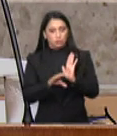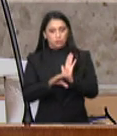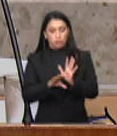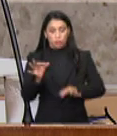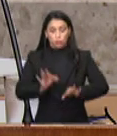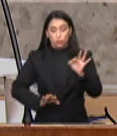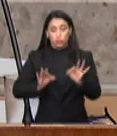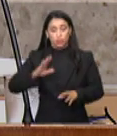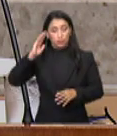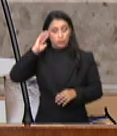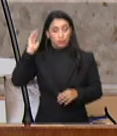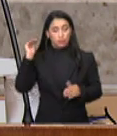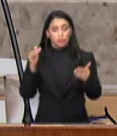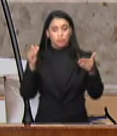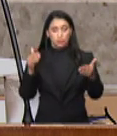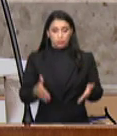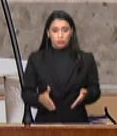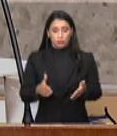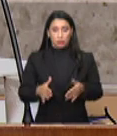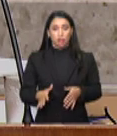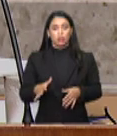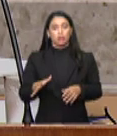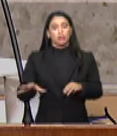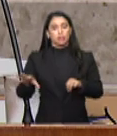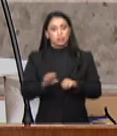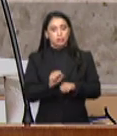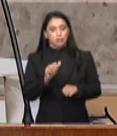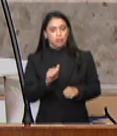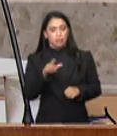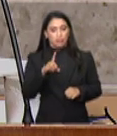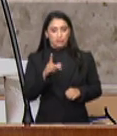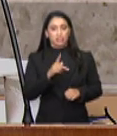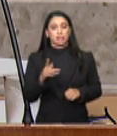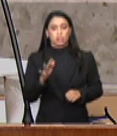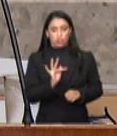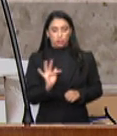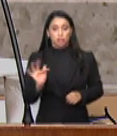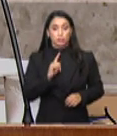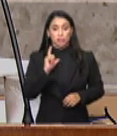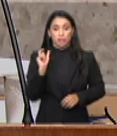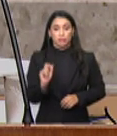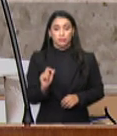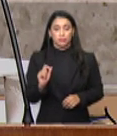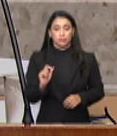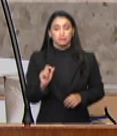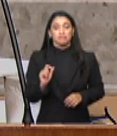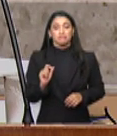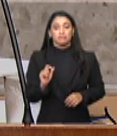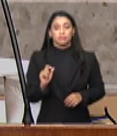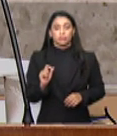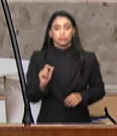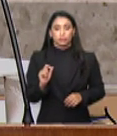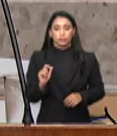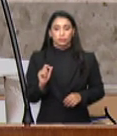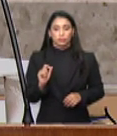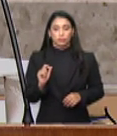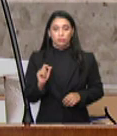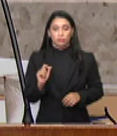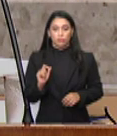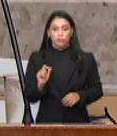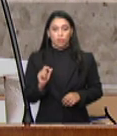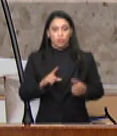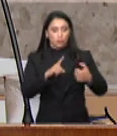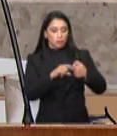mérito, conheciam da arguição de descumprimento de preceito fundamental apenas quanto ao artigo